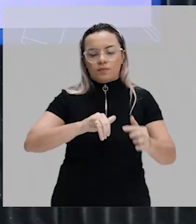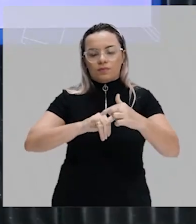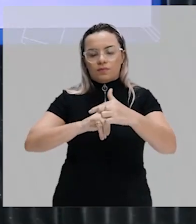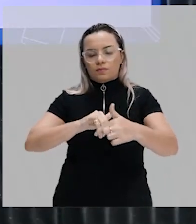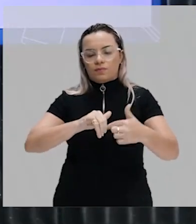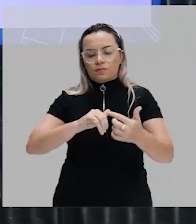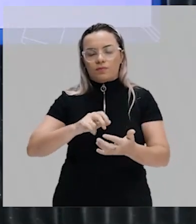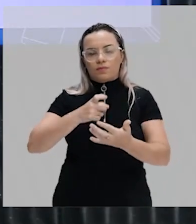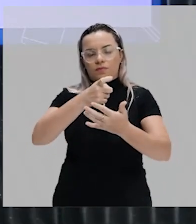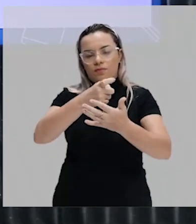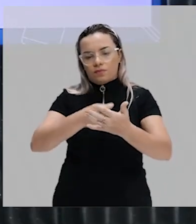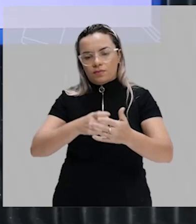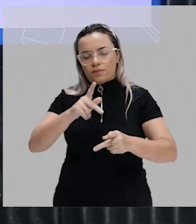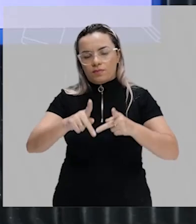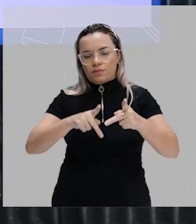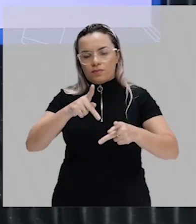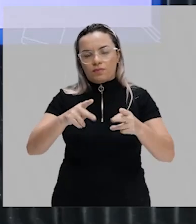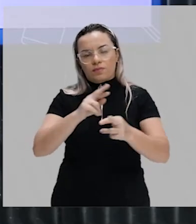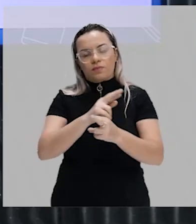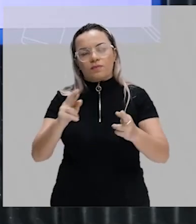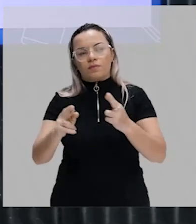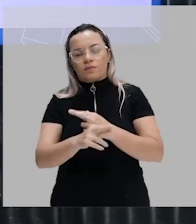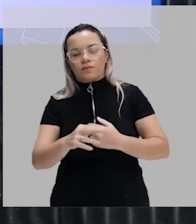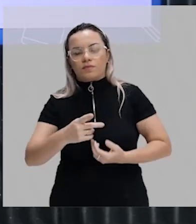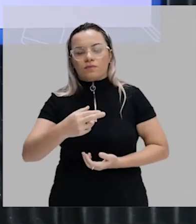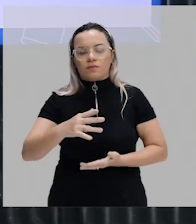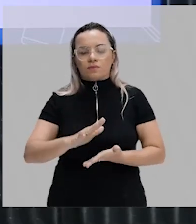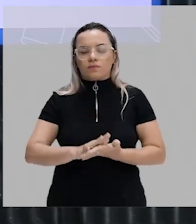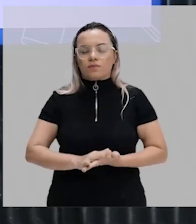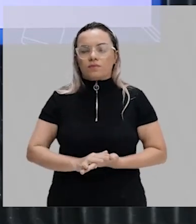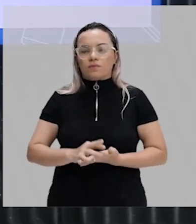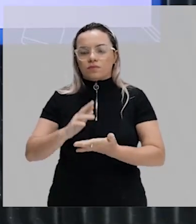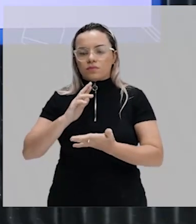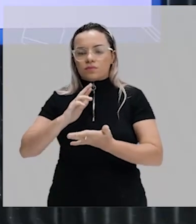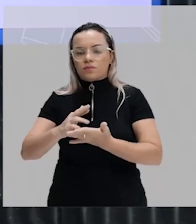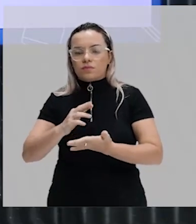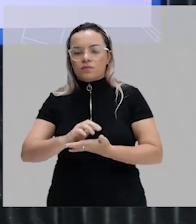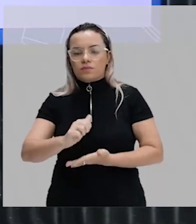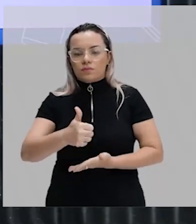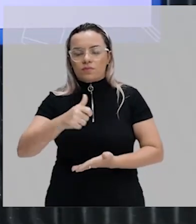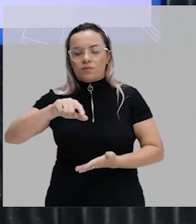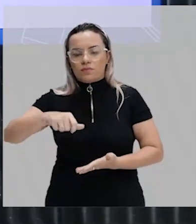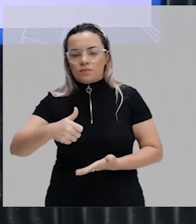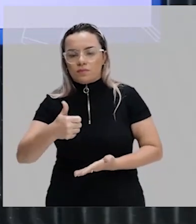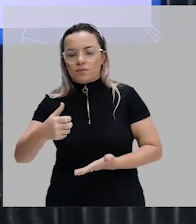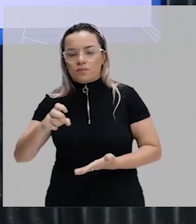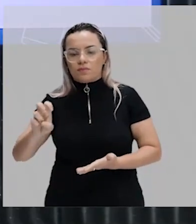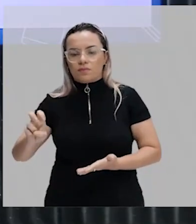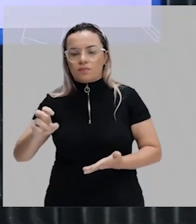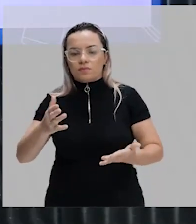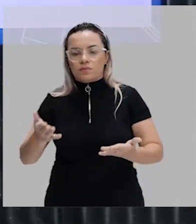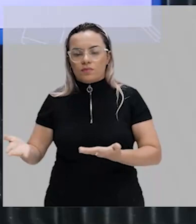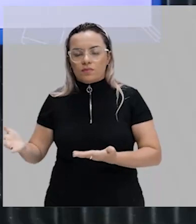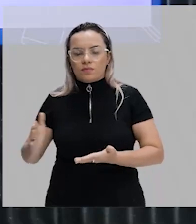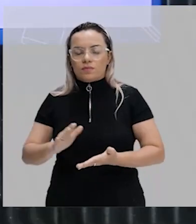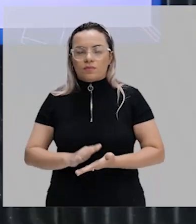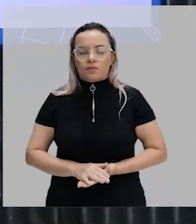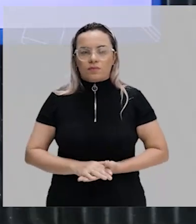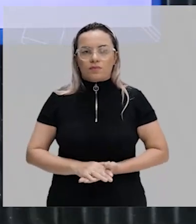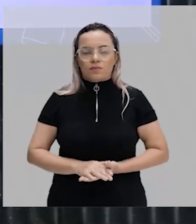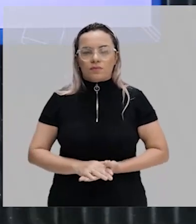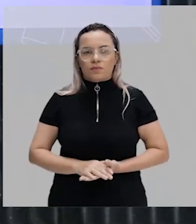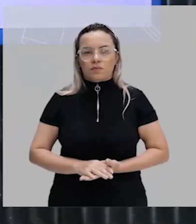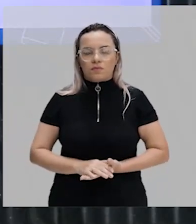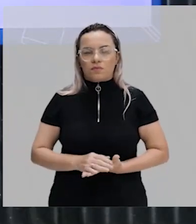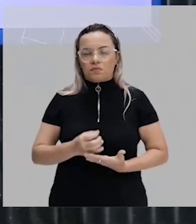para você, taxa em relação à população, e esse resultado aqui deu exatamente 1,15. Ora,